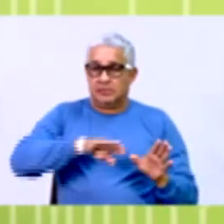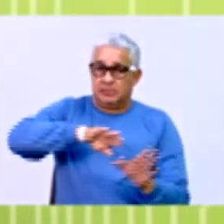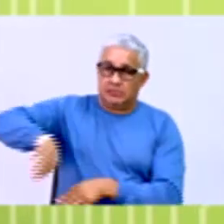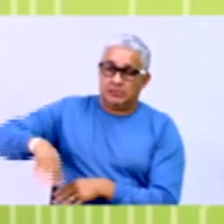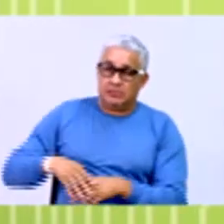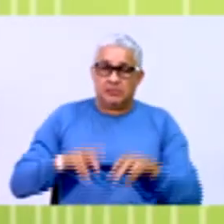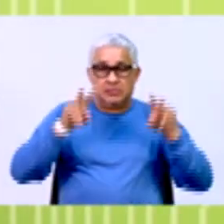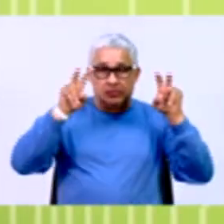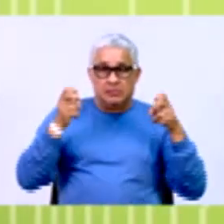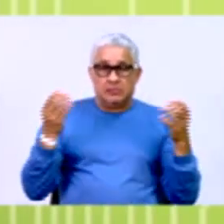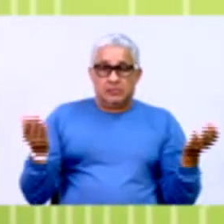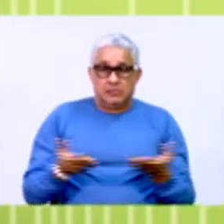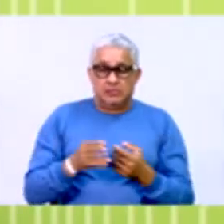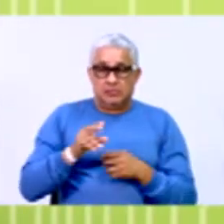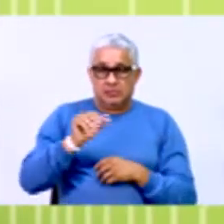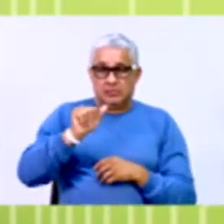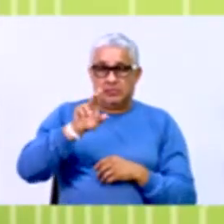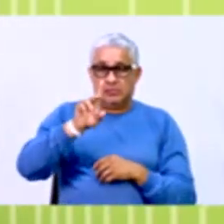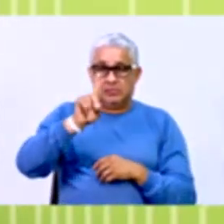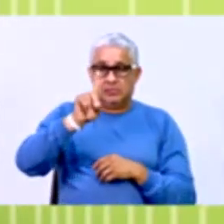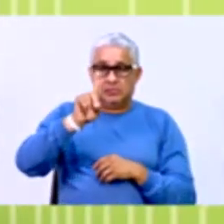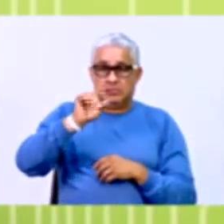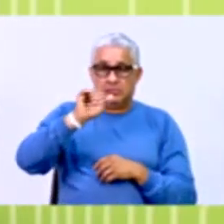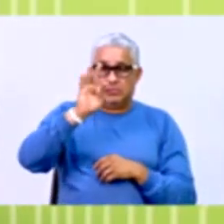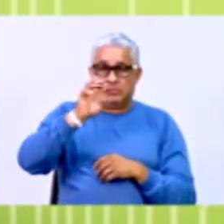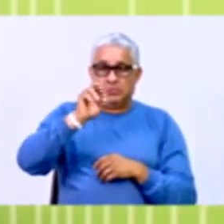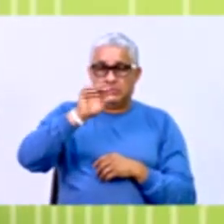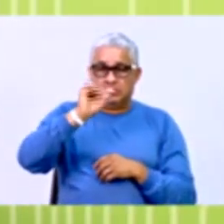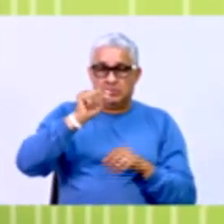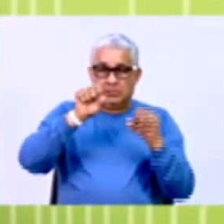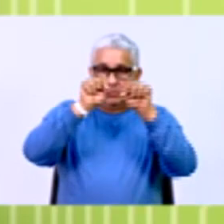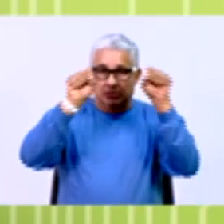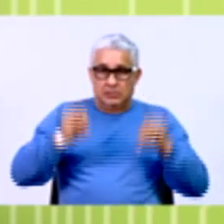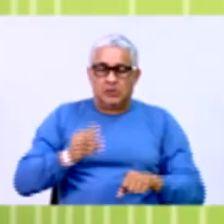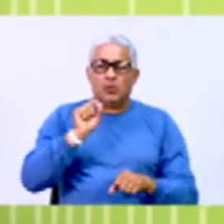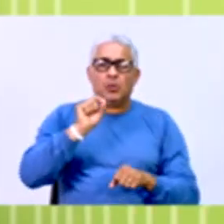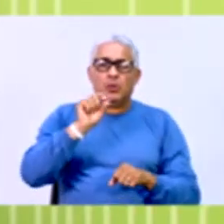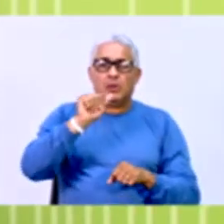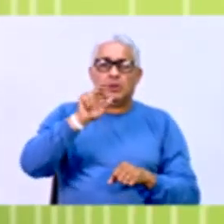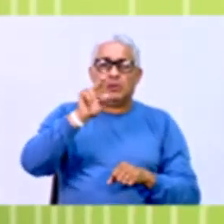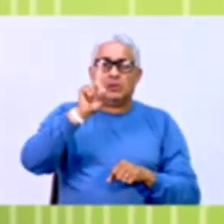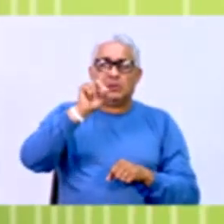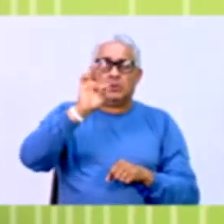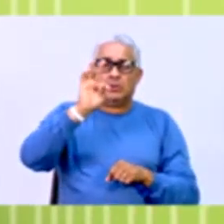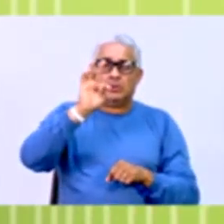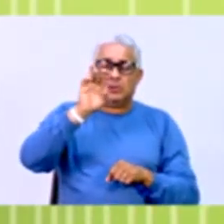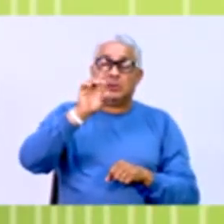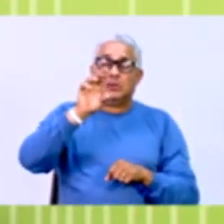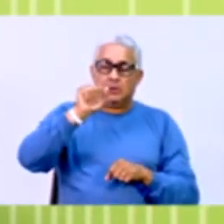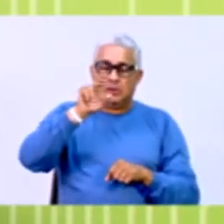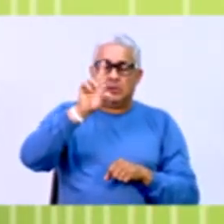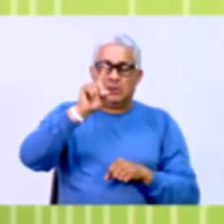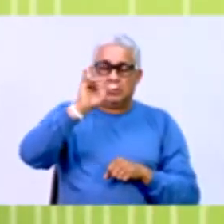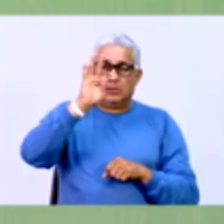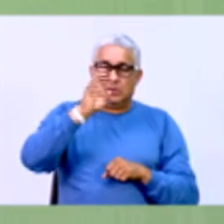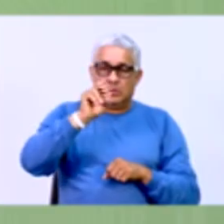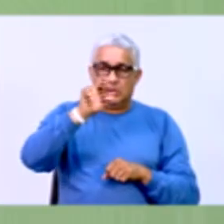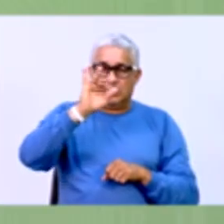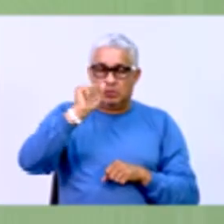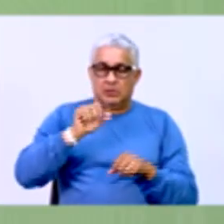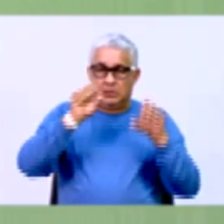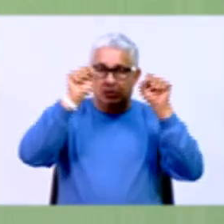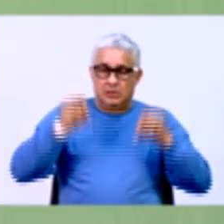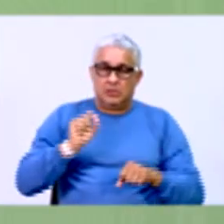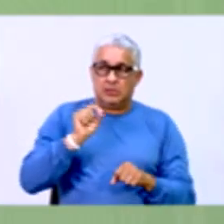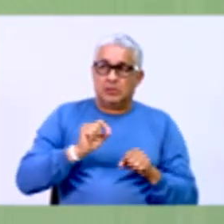falar hoje sobre a auditoria de sistemas. O que é auditoria, né, de sistemas? O que é auditoria? Então vamos lá.